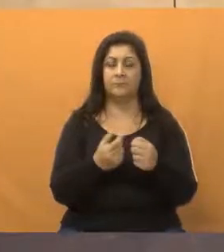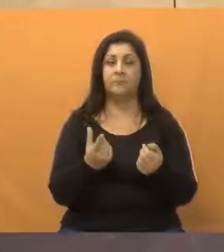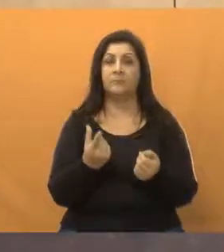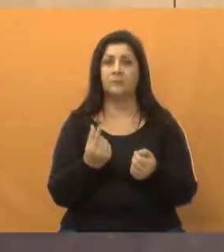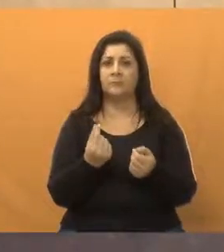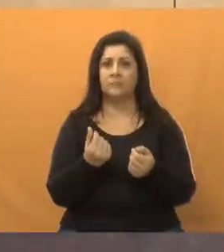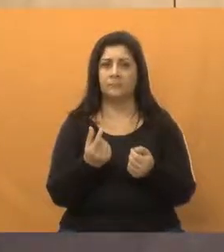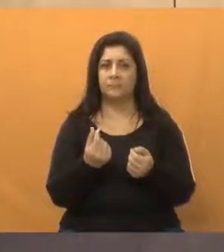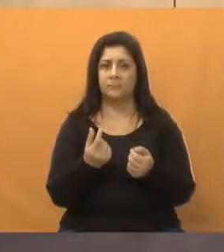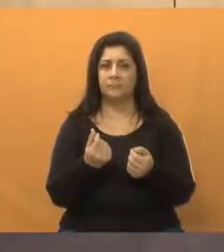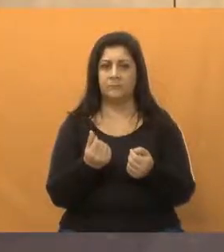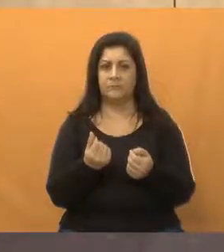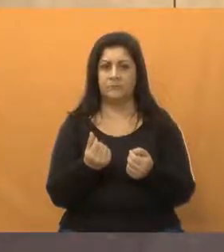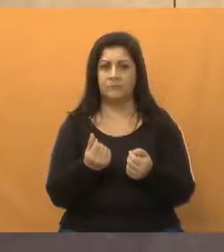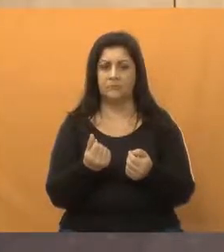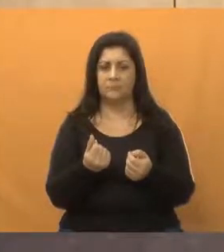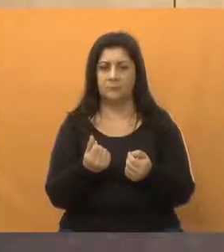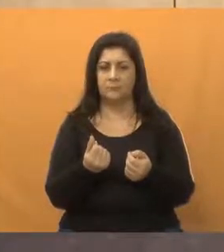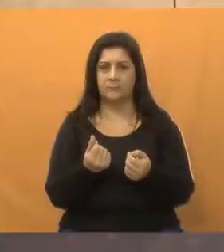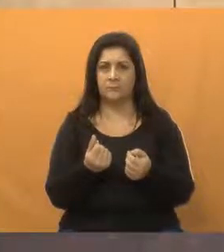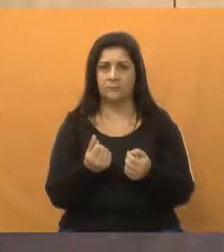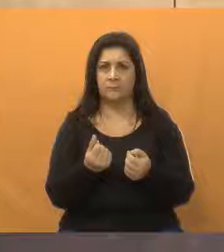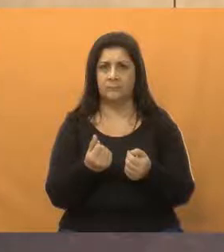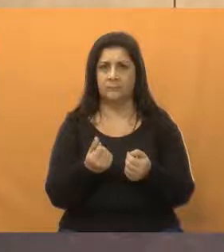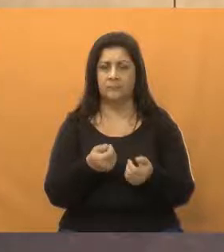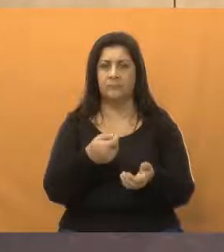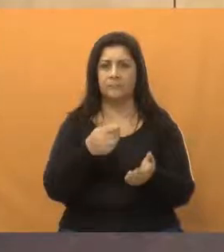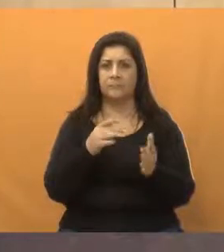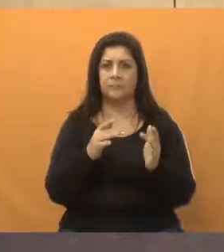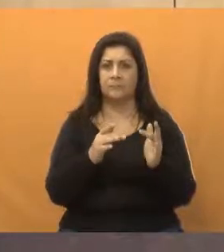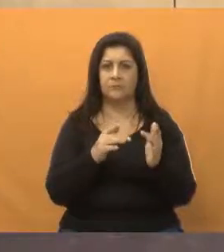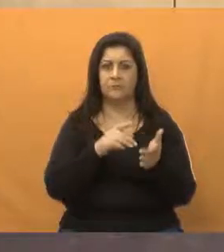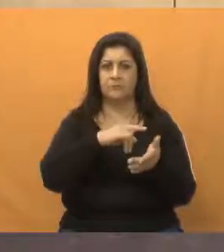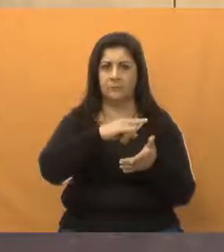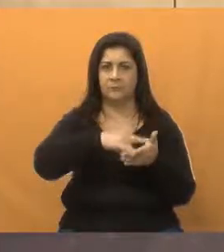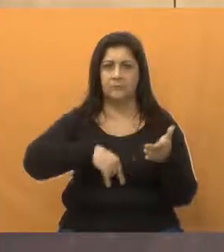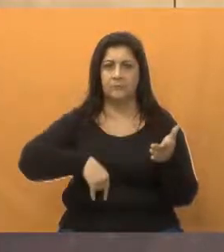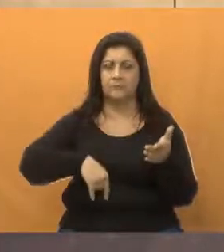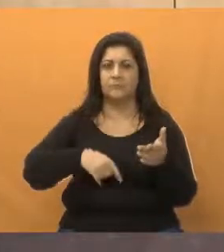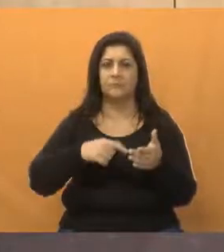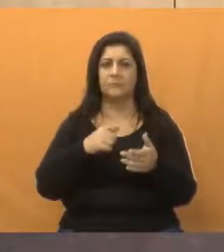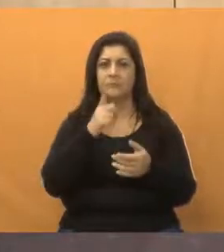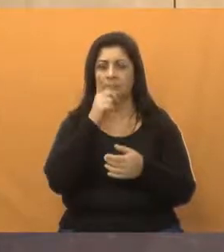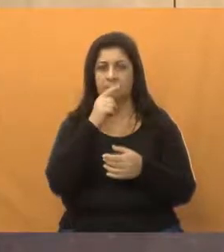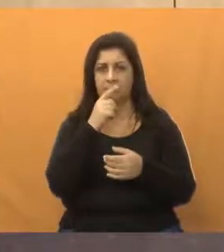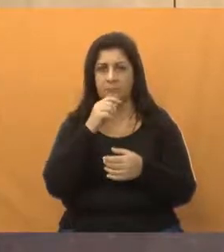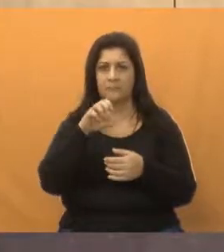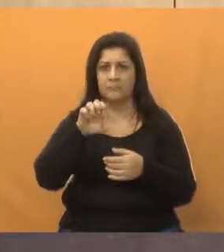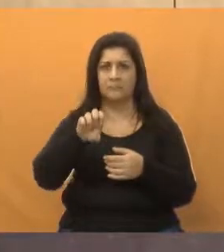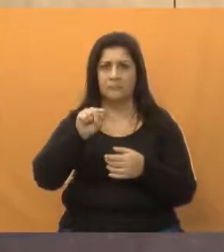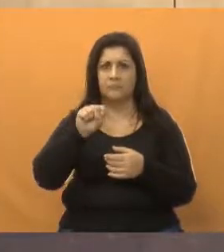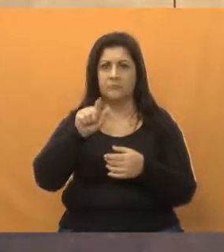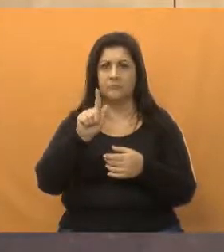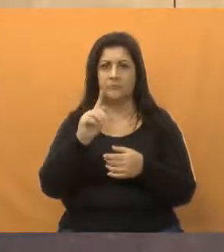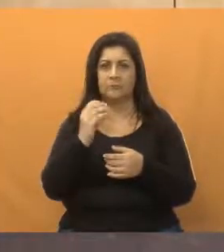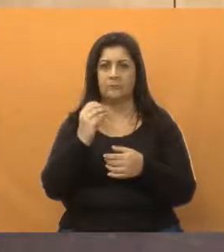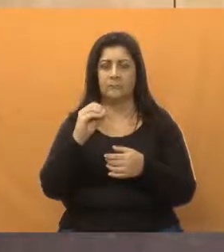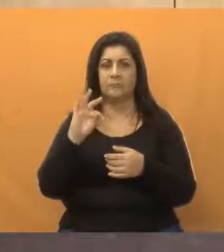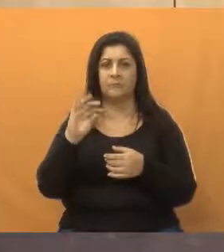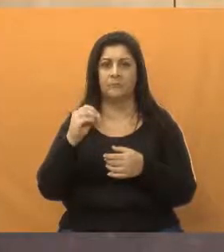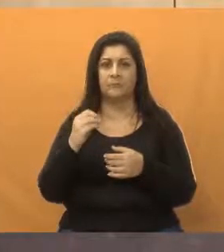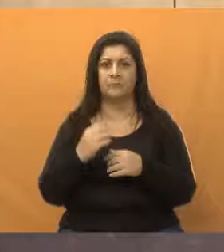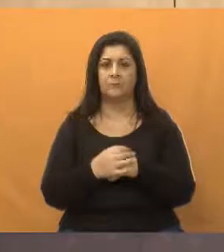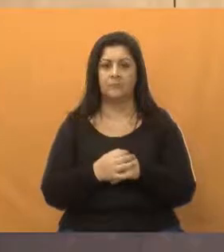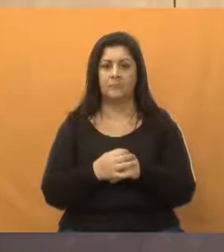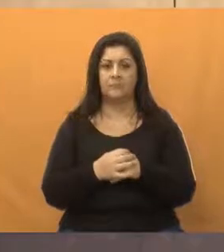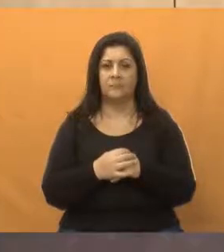valores referentes à tarifa de água e coleta de esgoto nas